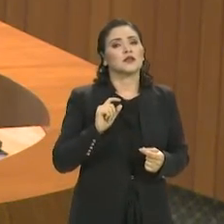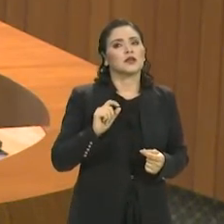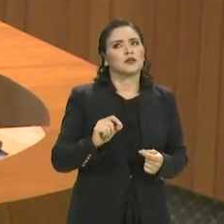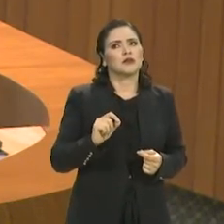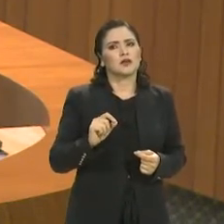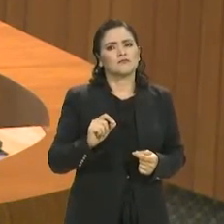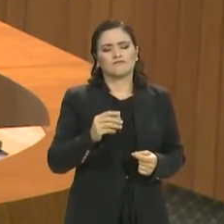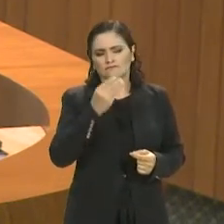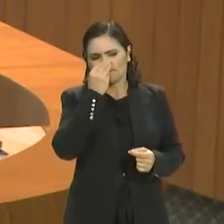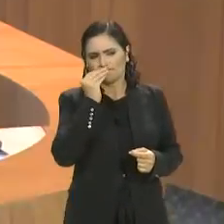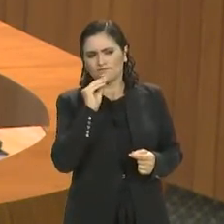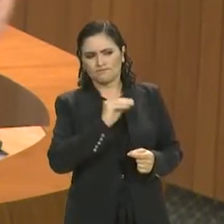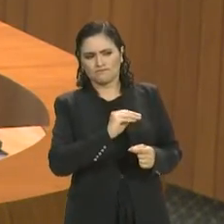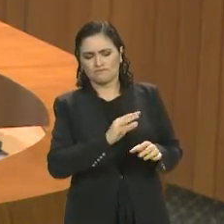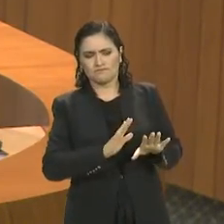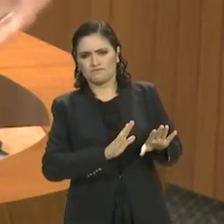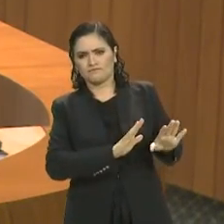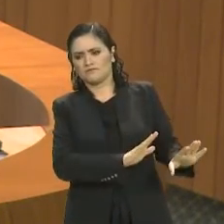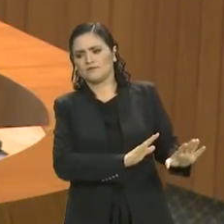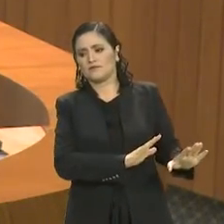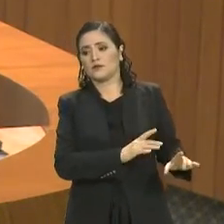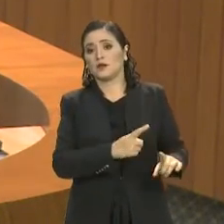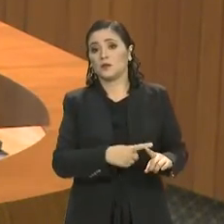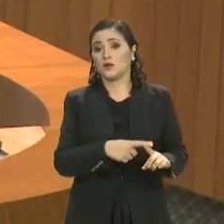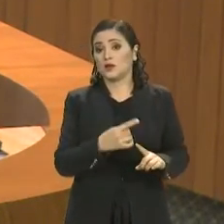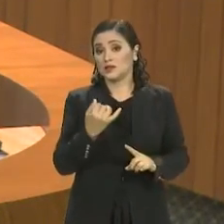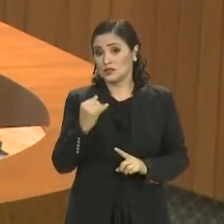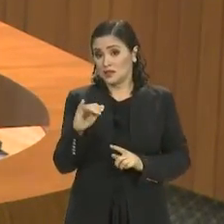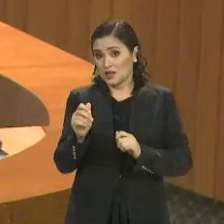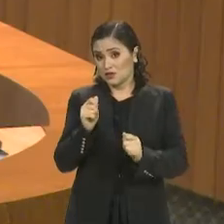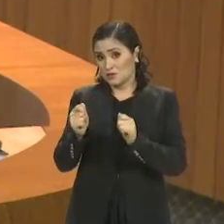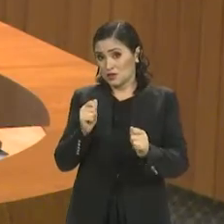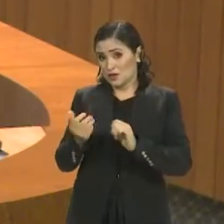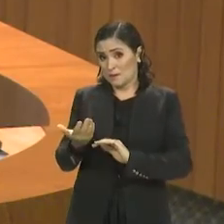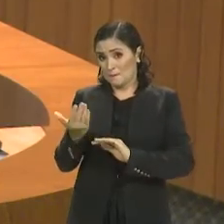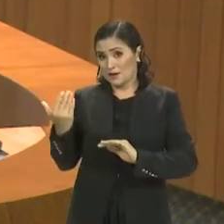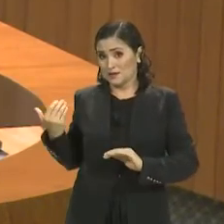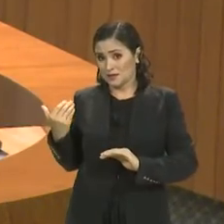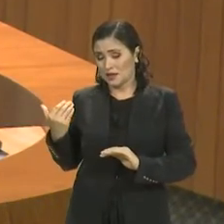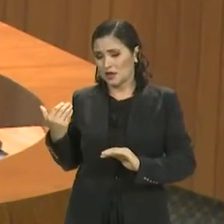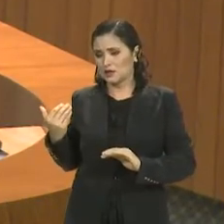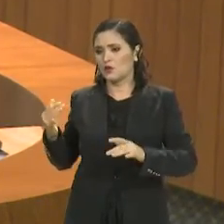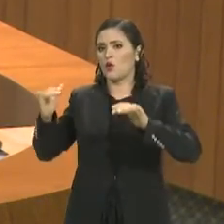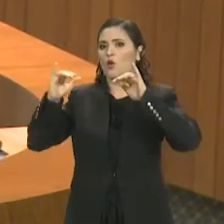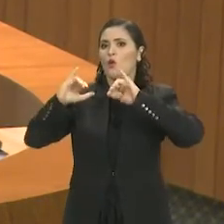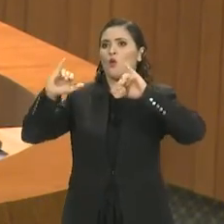lado, esse problema do trânsito, porque se fossem administrações anteriores estaria muito mais